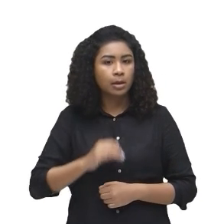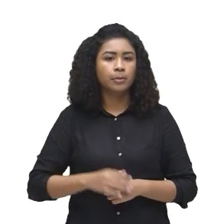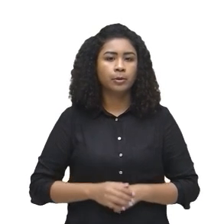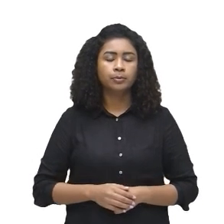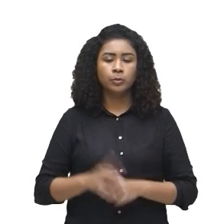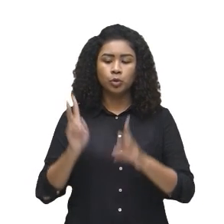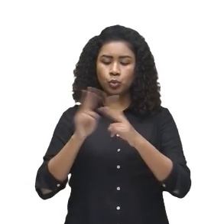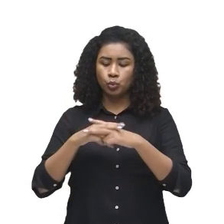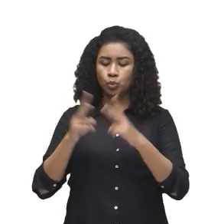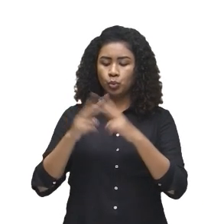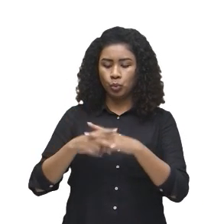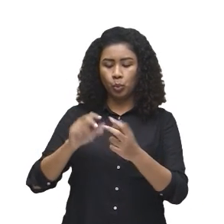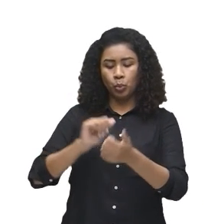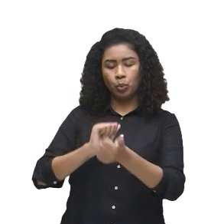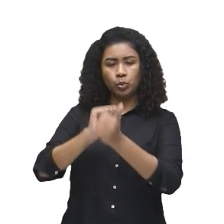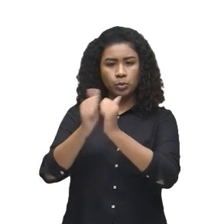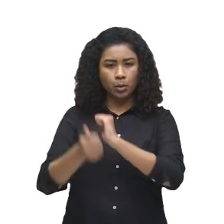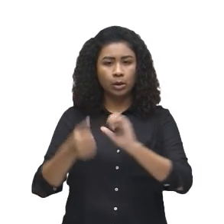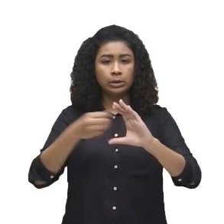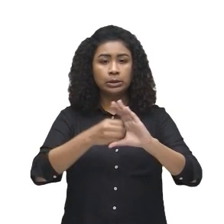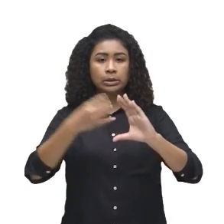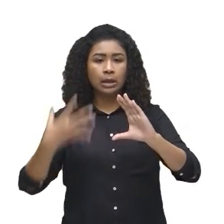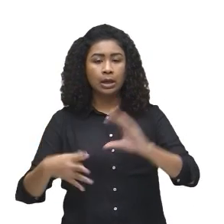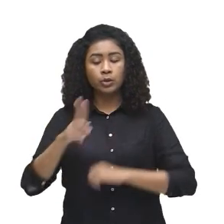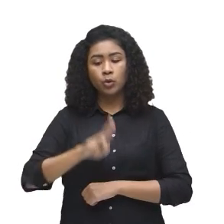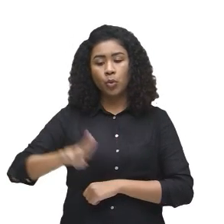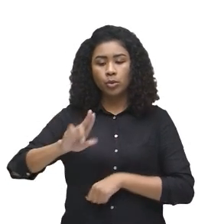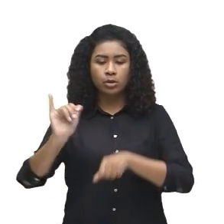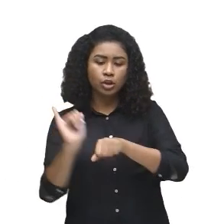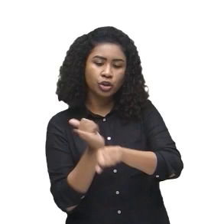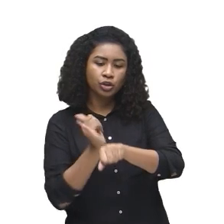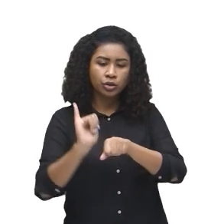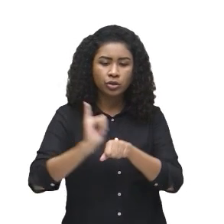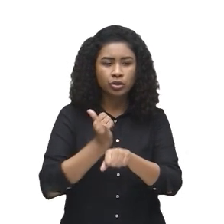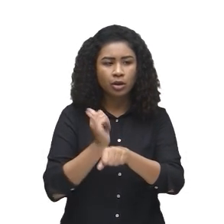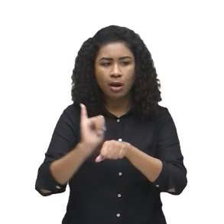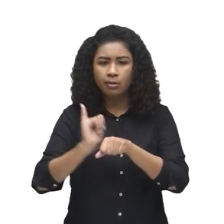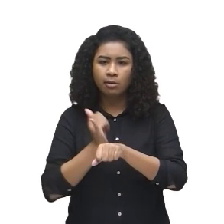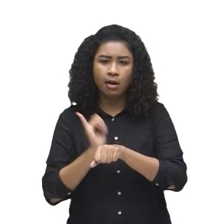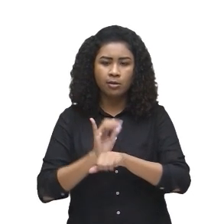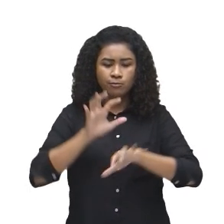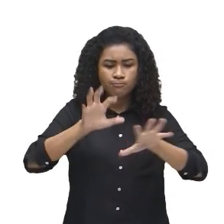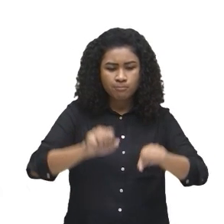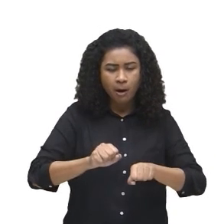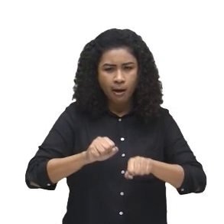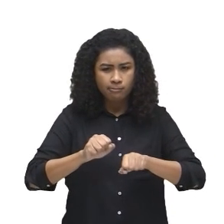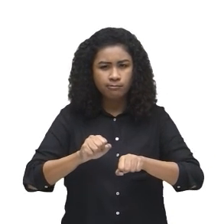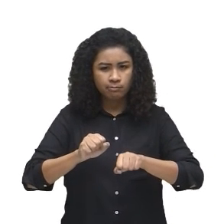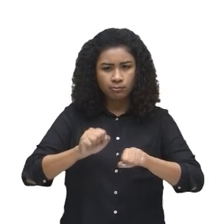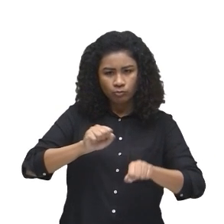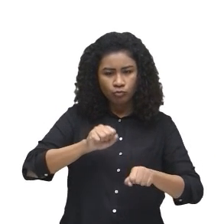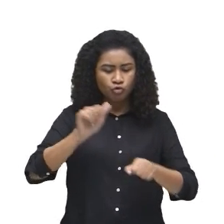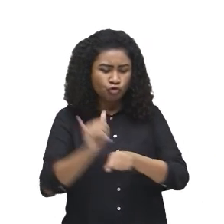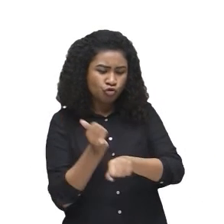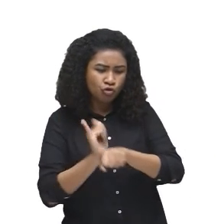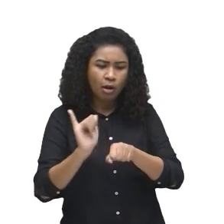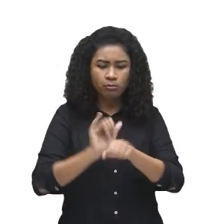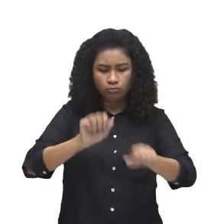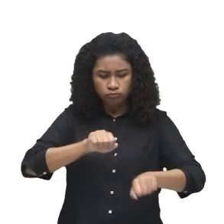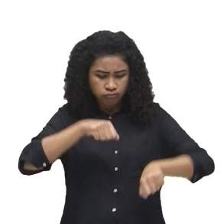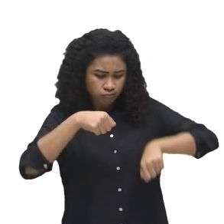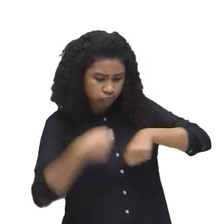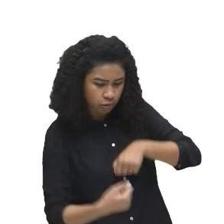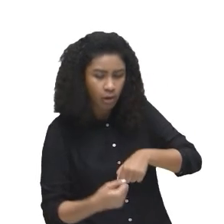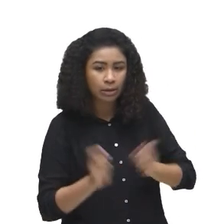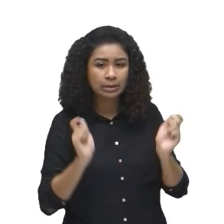são caracterizadas pelo uso de técnicas de agarramento, derrubadas e golpes, que podem ser realizadas por 2